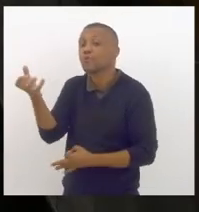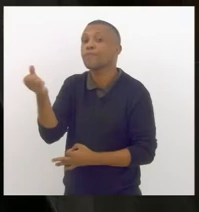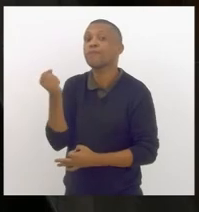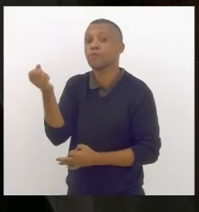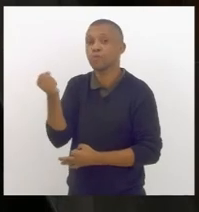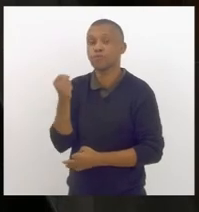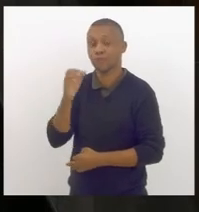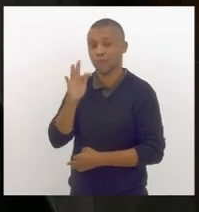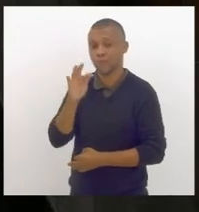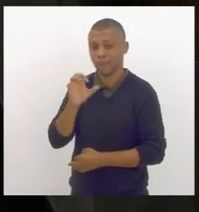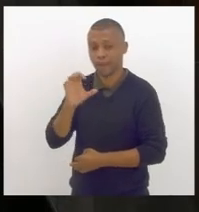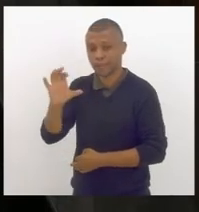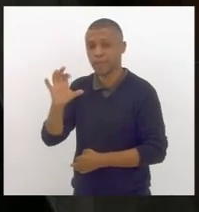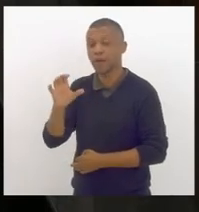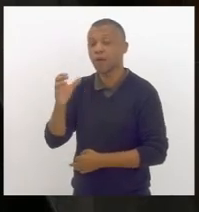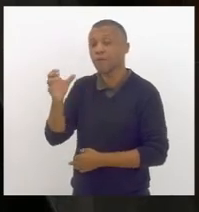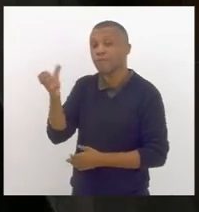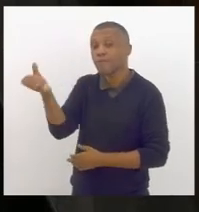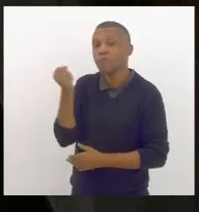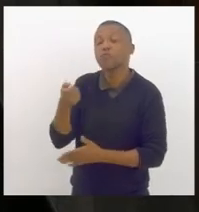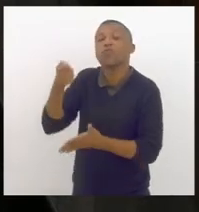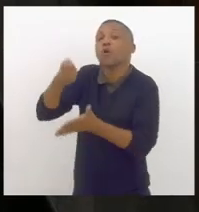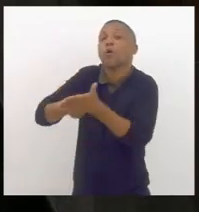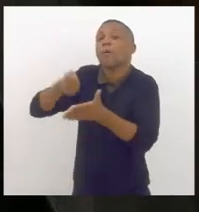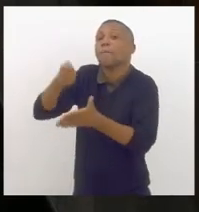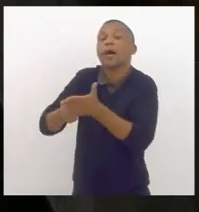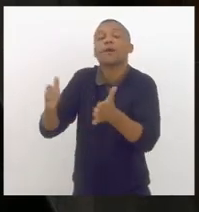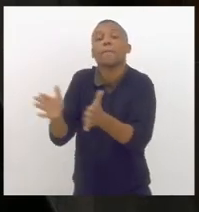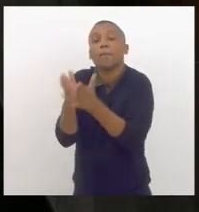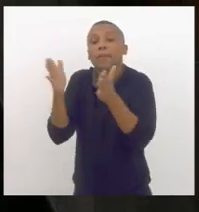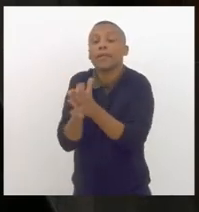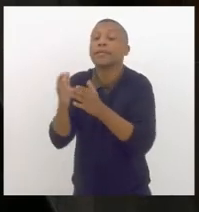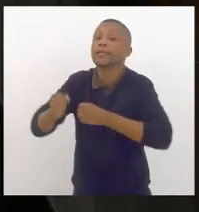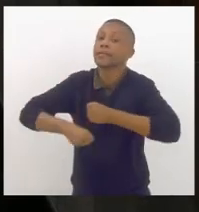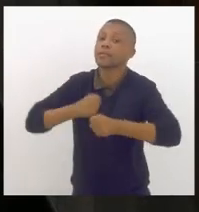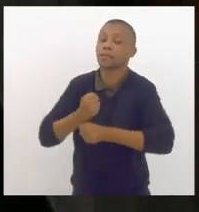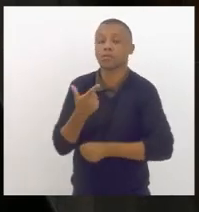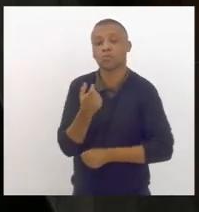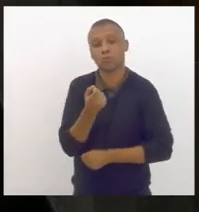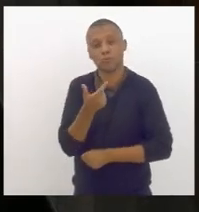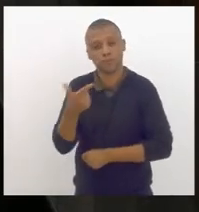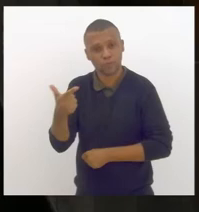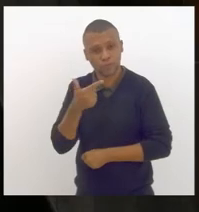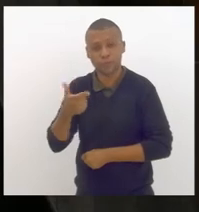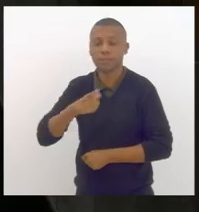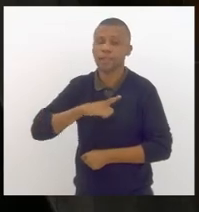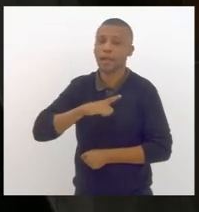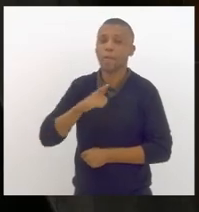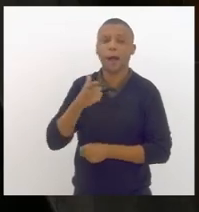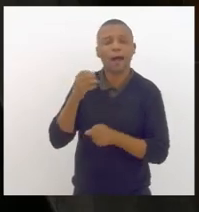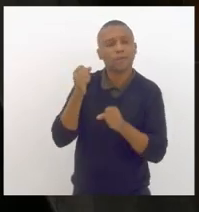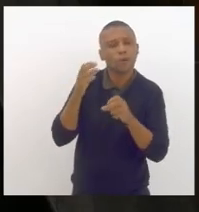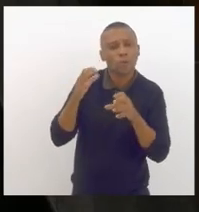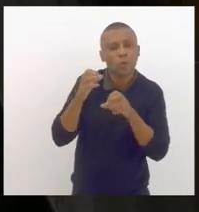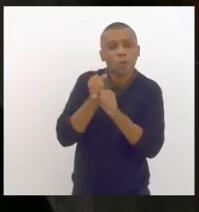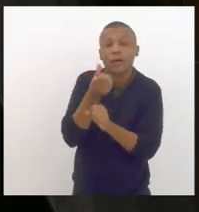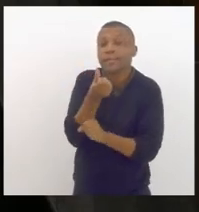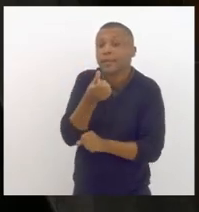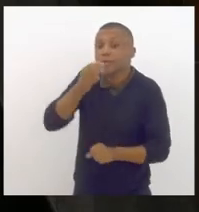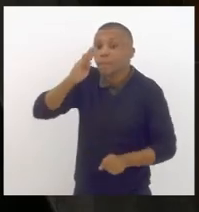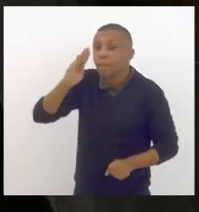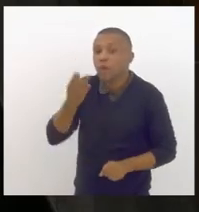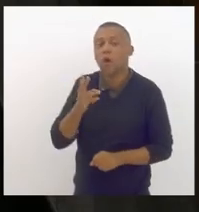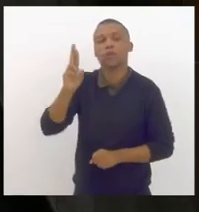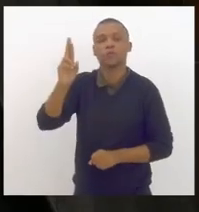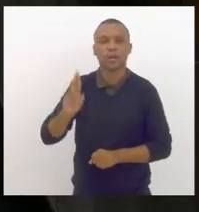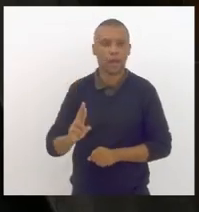o FECP, que neste ano de 2022 tem uma programação que girará em torno de 6 bilhões de reais,